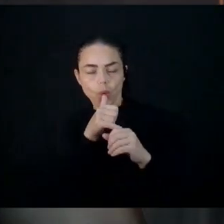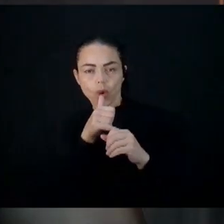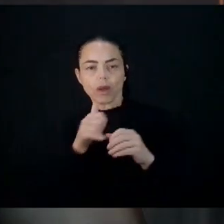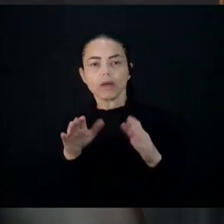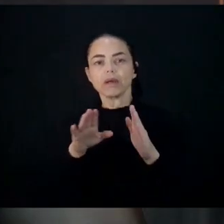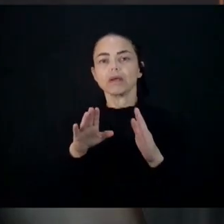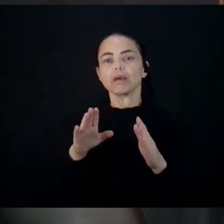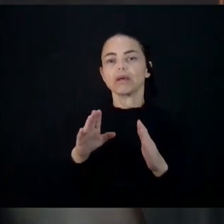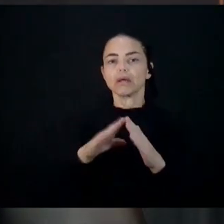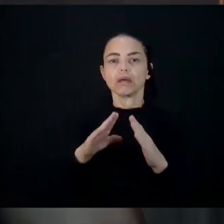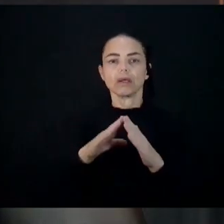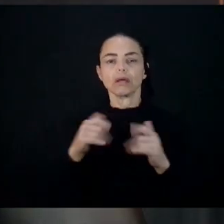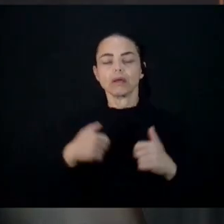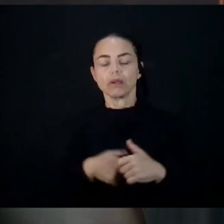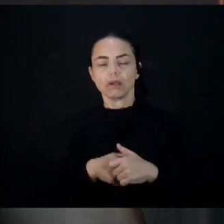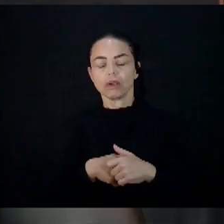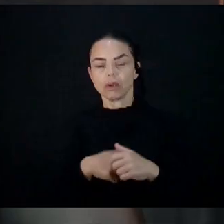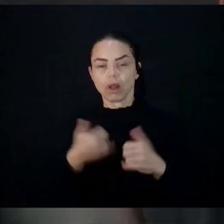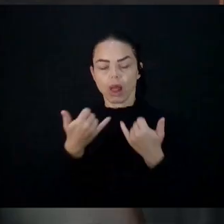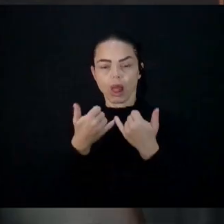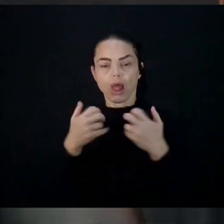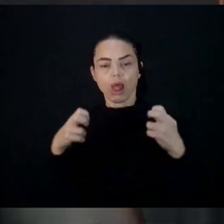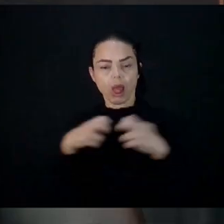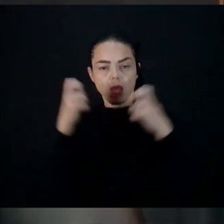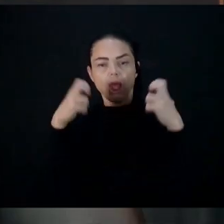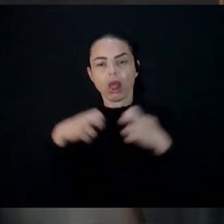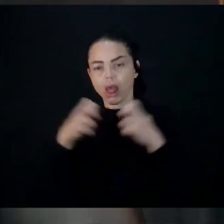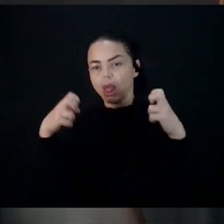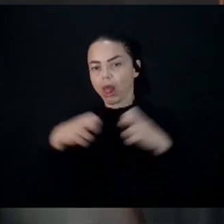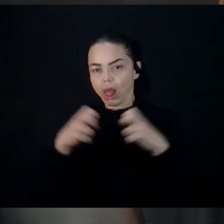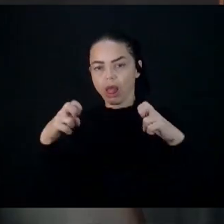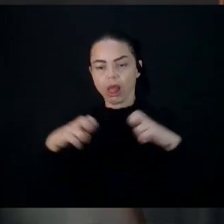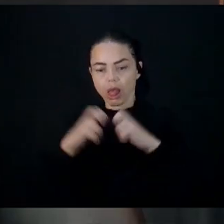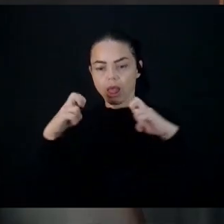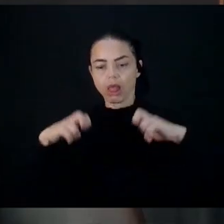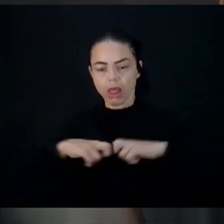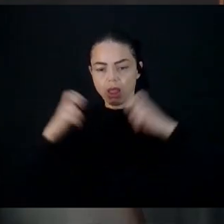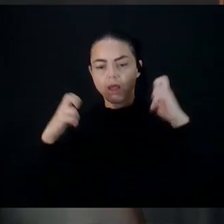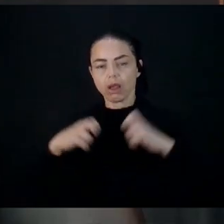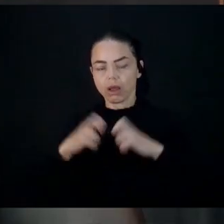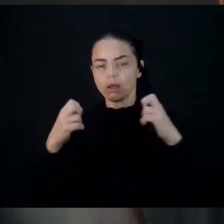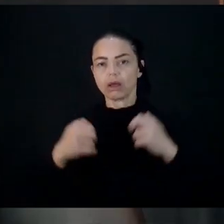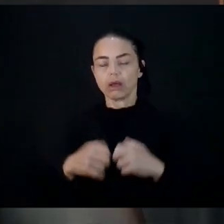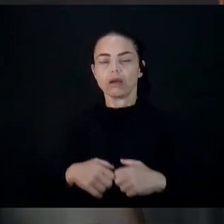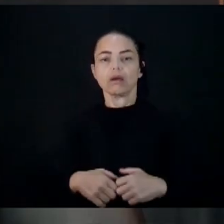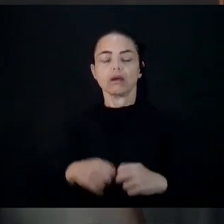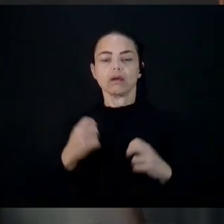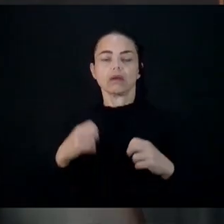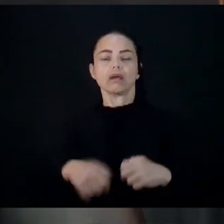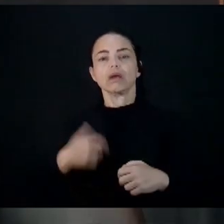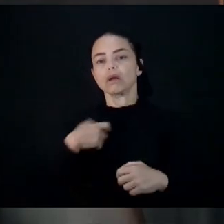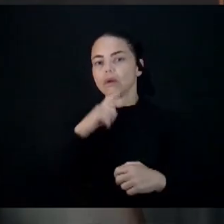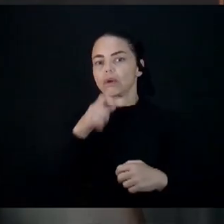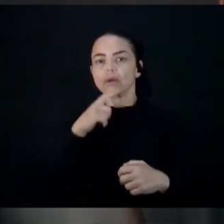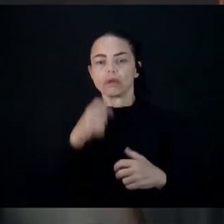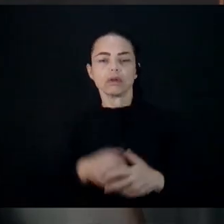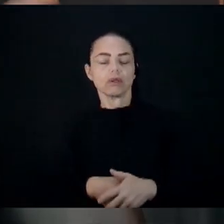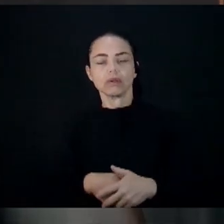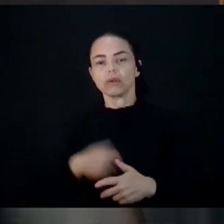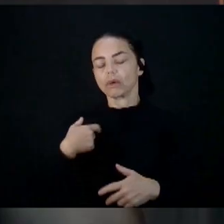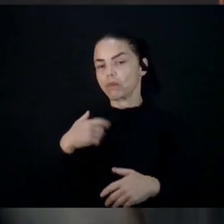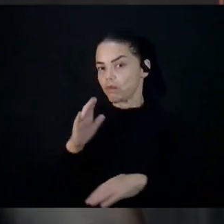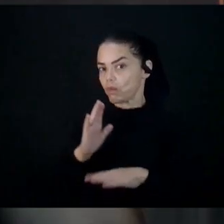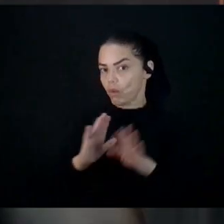não consegue, porque o energético já tá fazendo efeito. Então, essa combinação, essa mistura é muito ruim, a gente tem que tomar muito cuidado. É lógico que